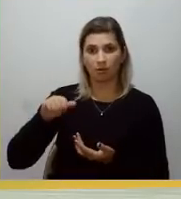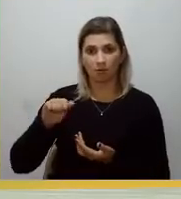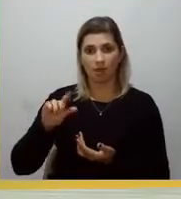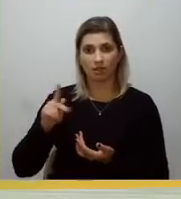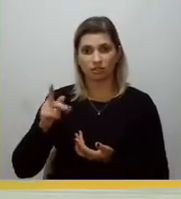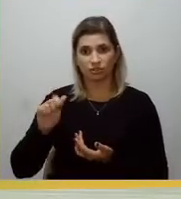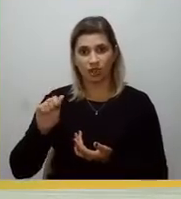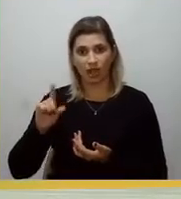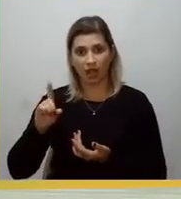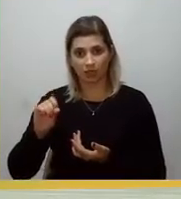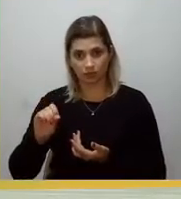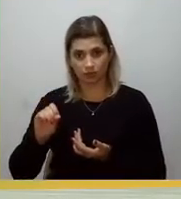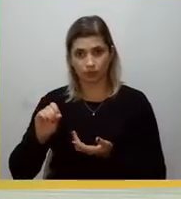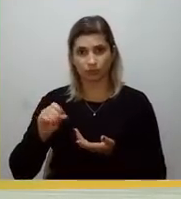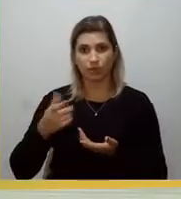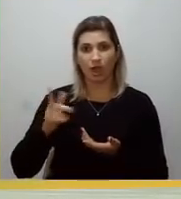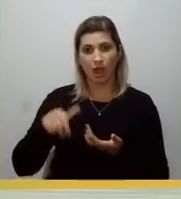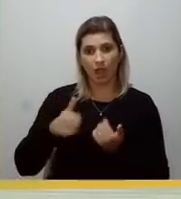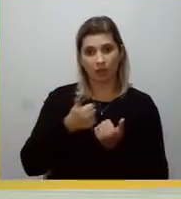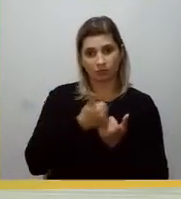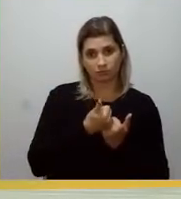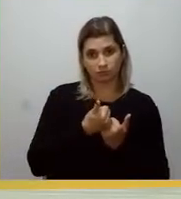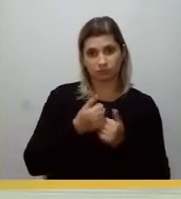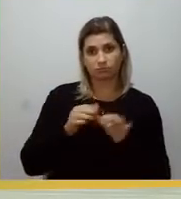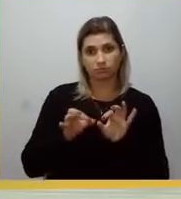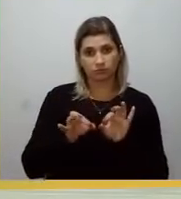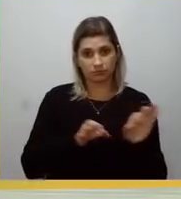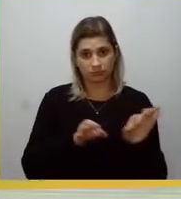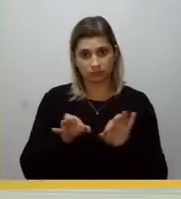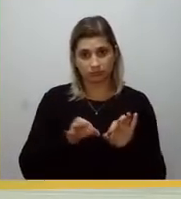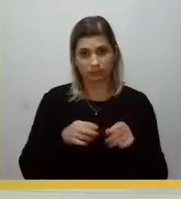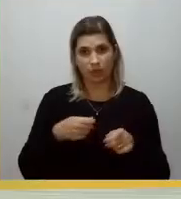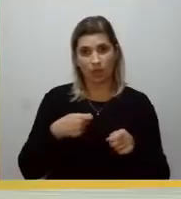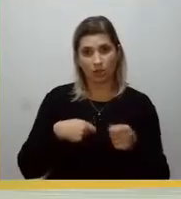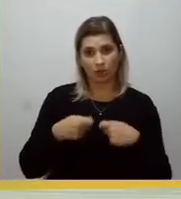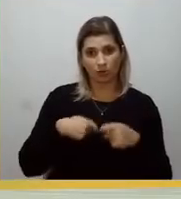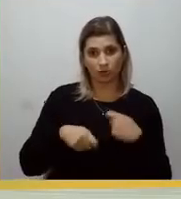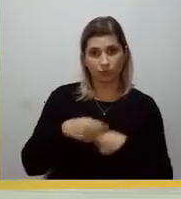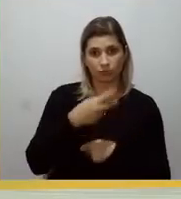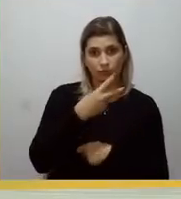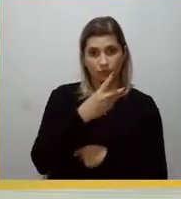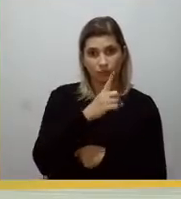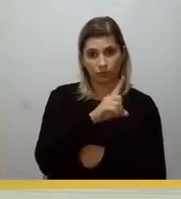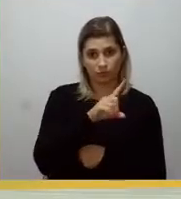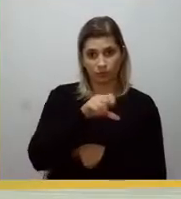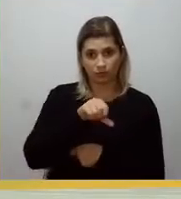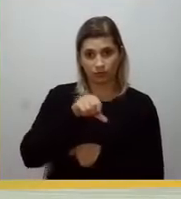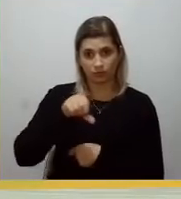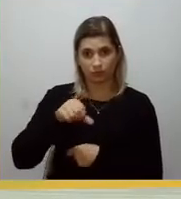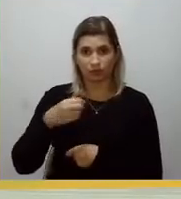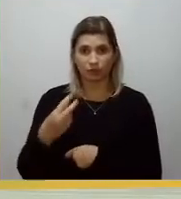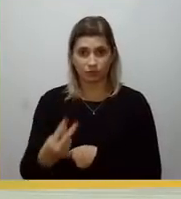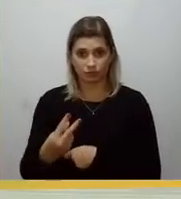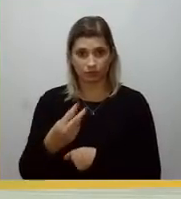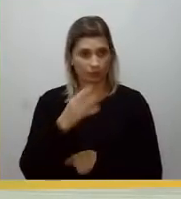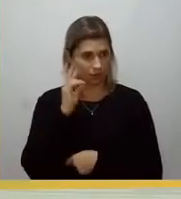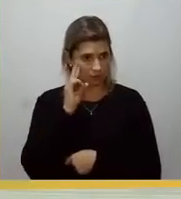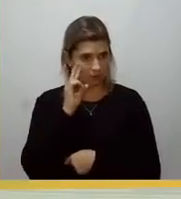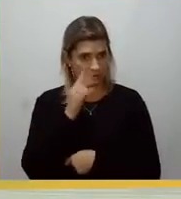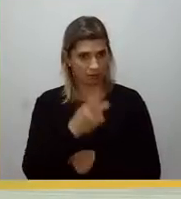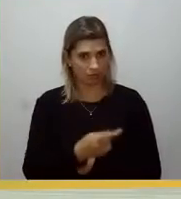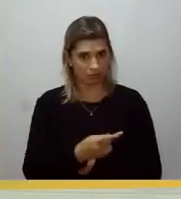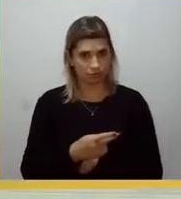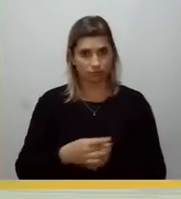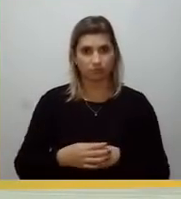foi assessor de departamento de planejamento econômico no ano de 1992, o senhor se recorda dele? Júlio